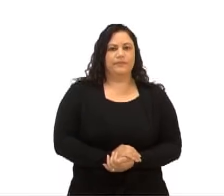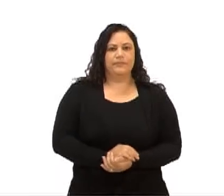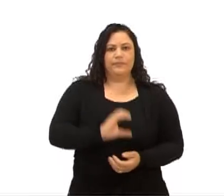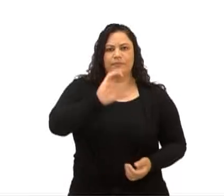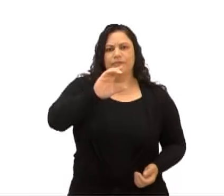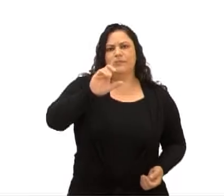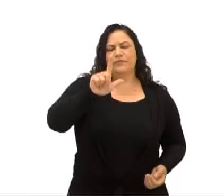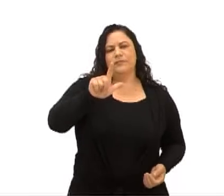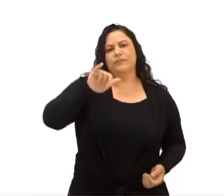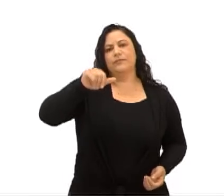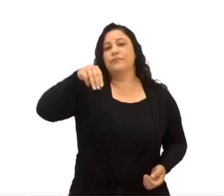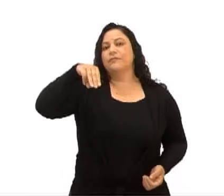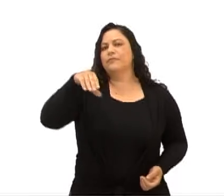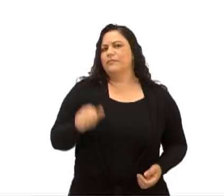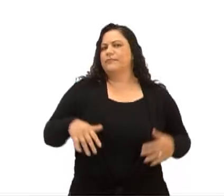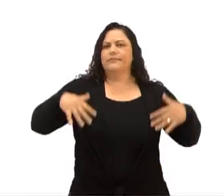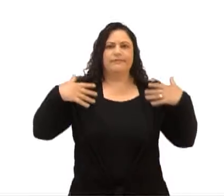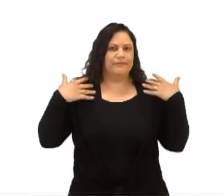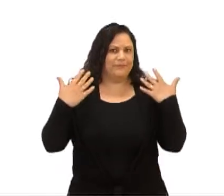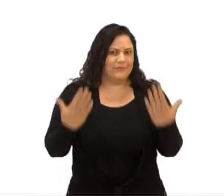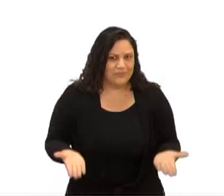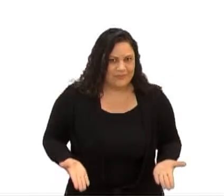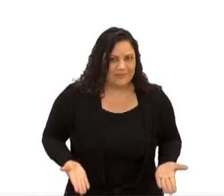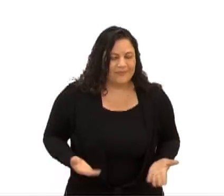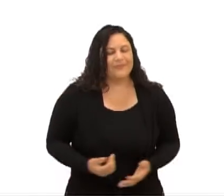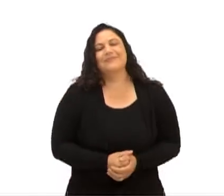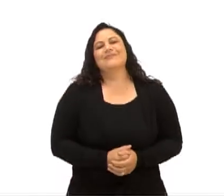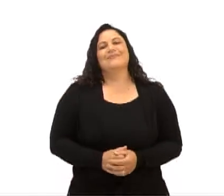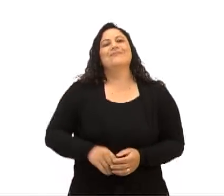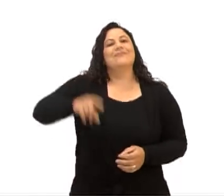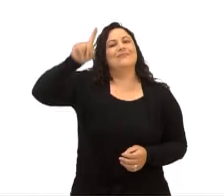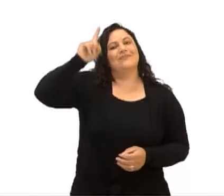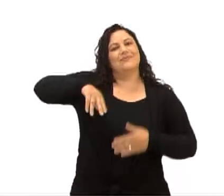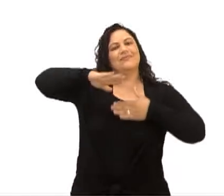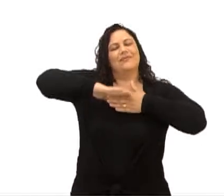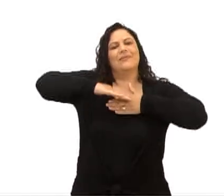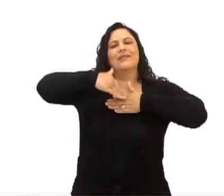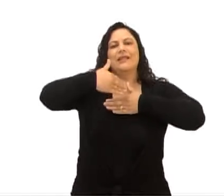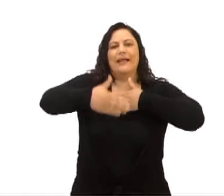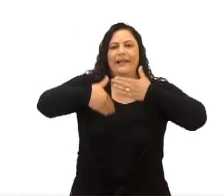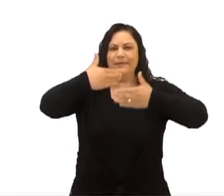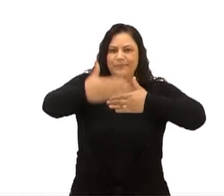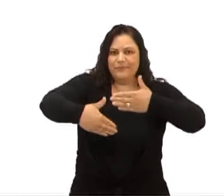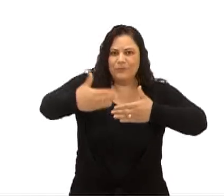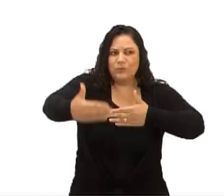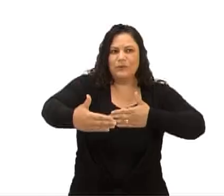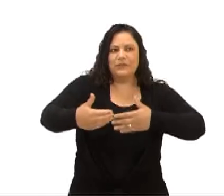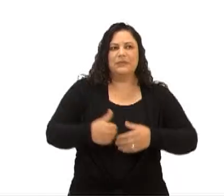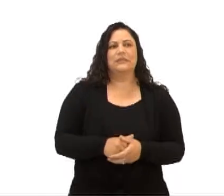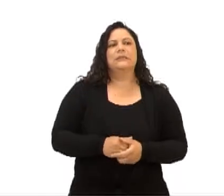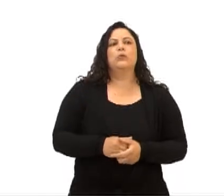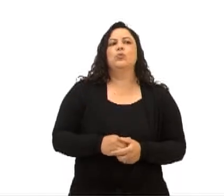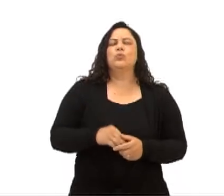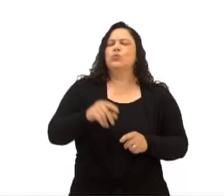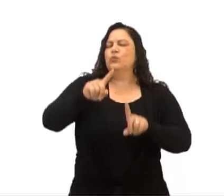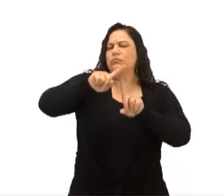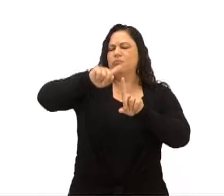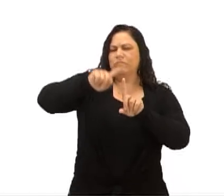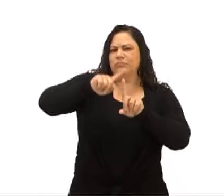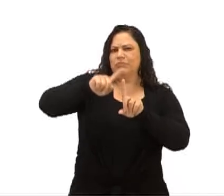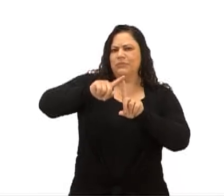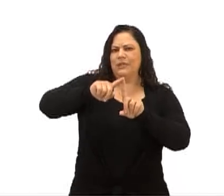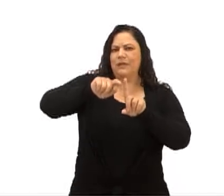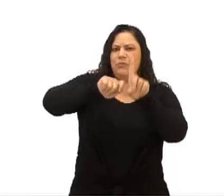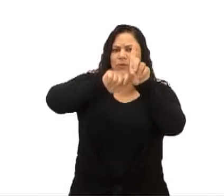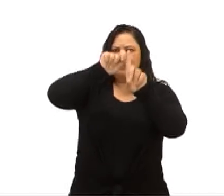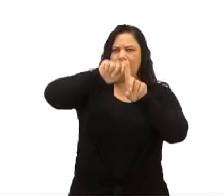E o clima? O que é o clima? O clima é a sucessão habitual do tempo atmosférico que